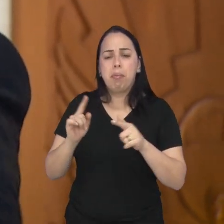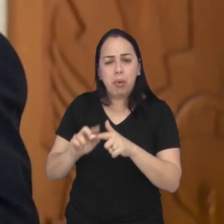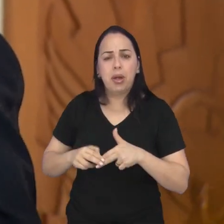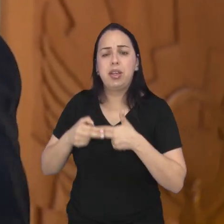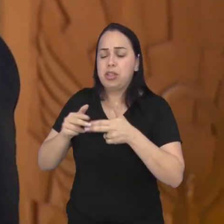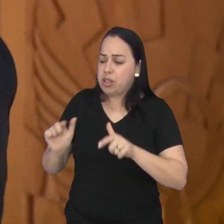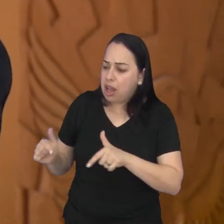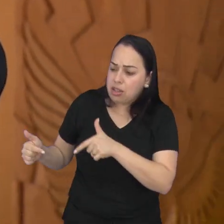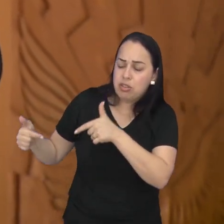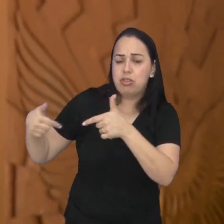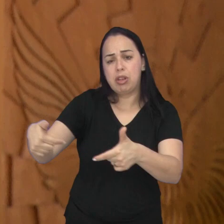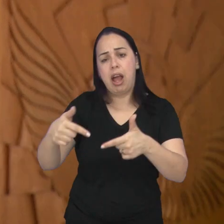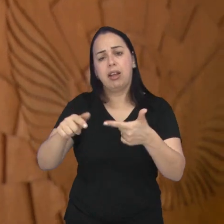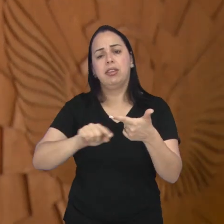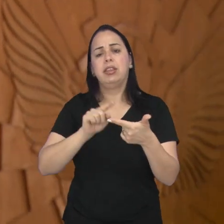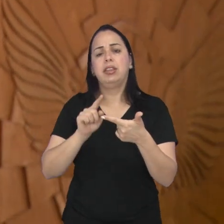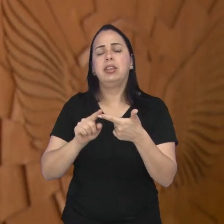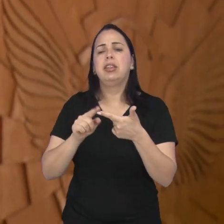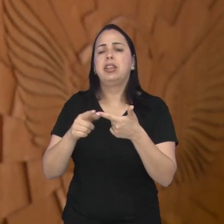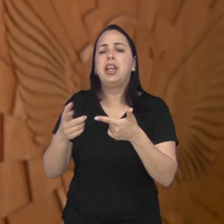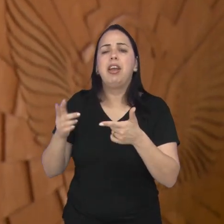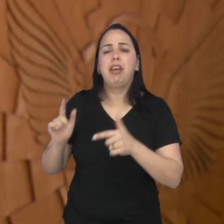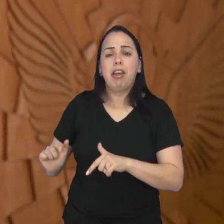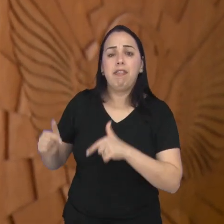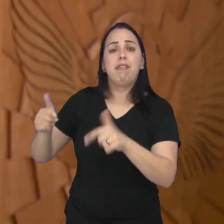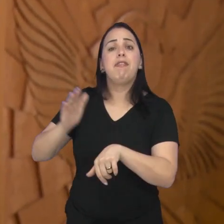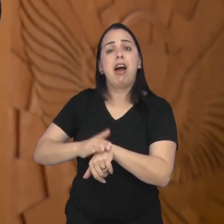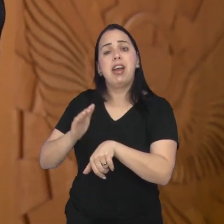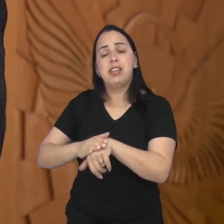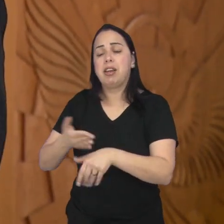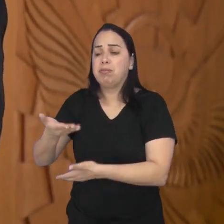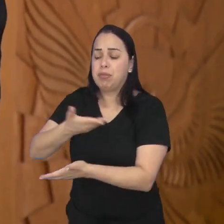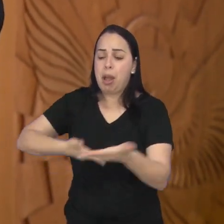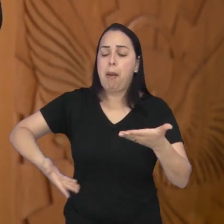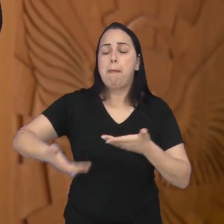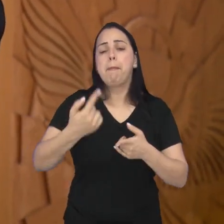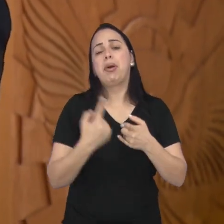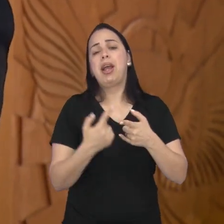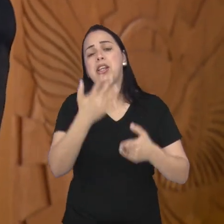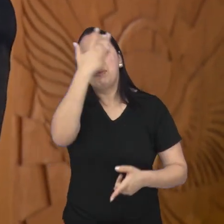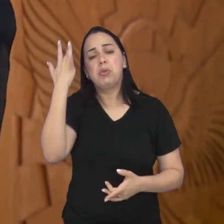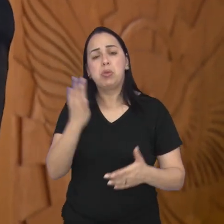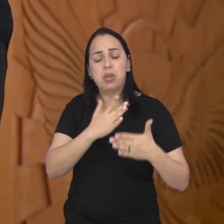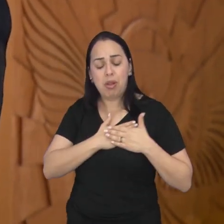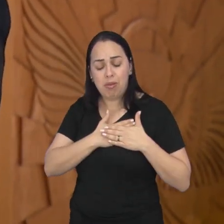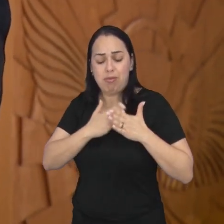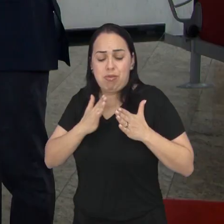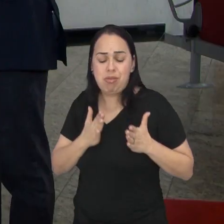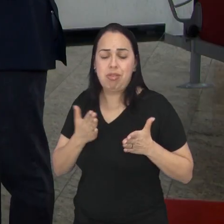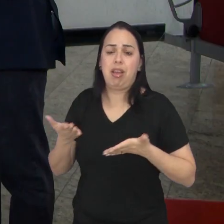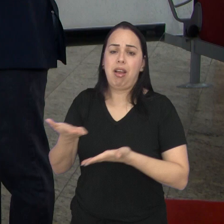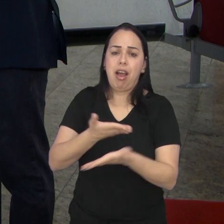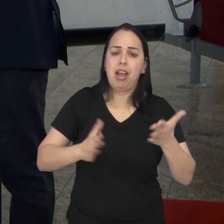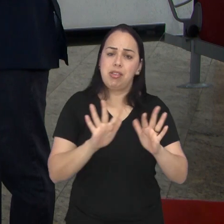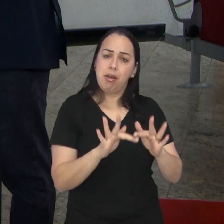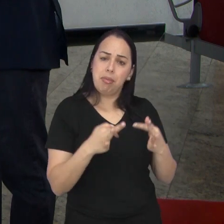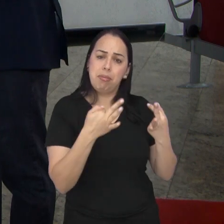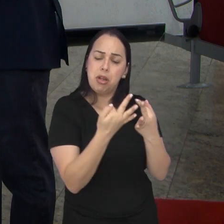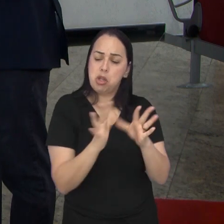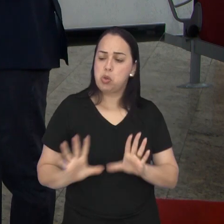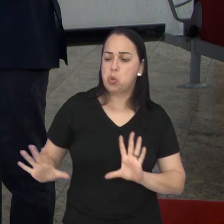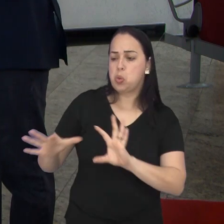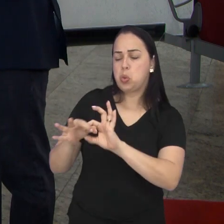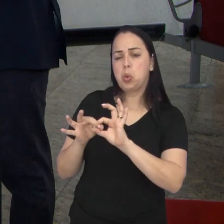atos, atividades, ações de partilha, de amor, de reconciliação. As famílias se